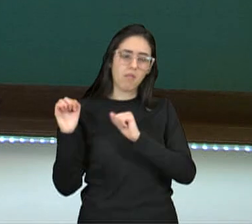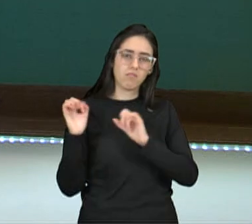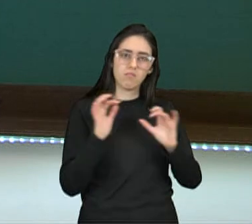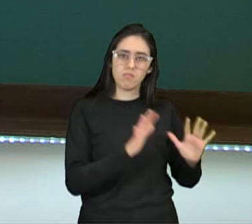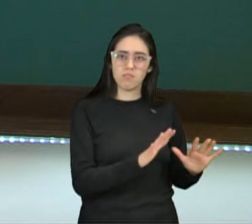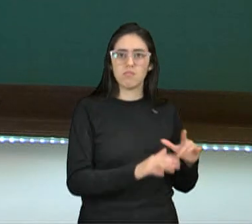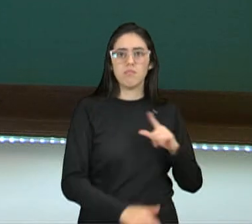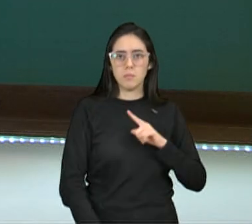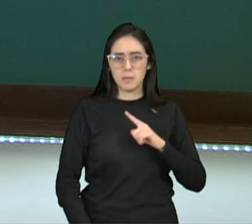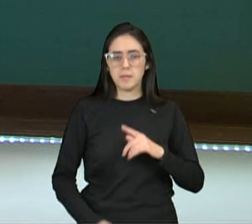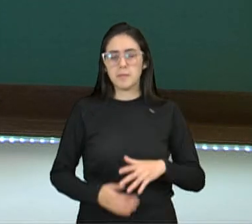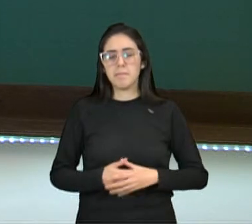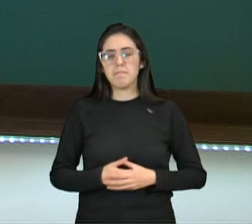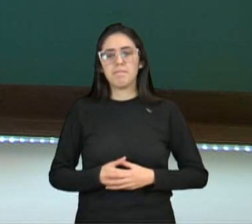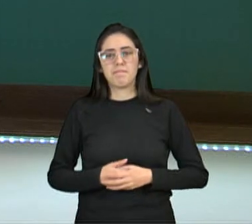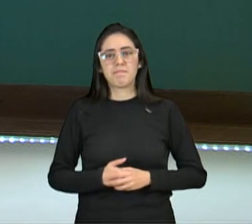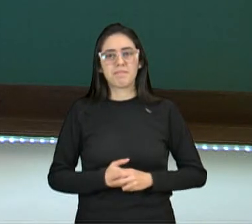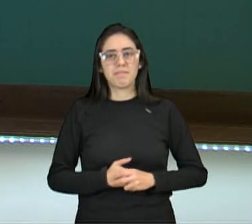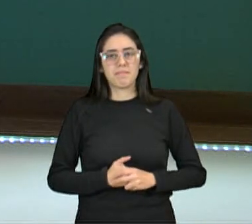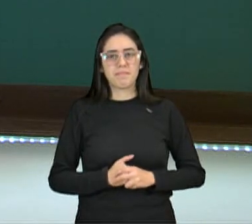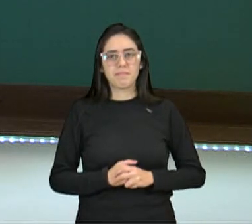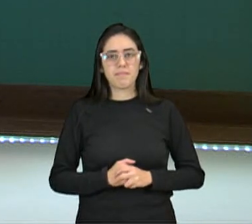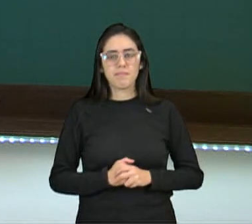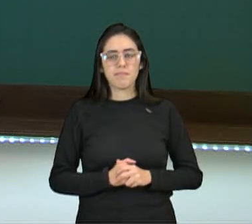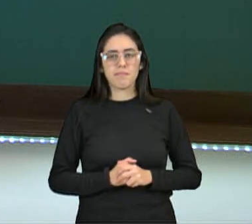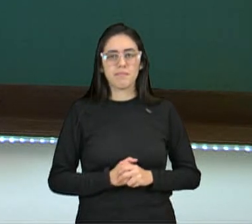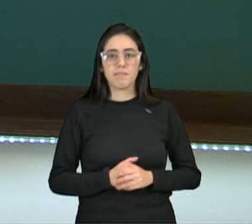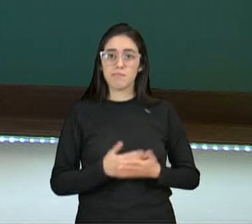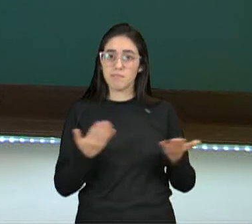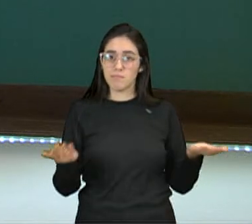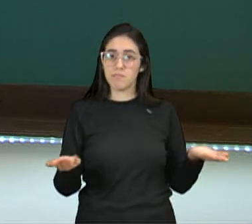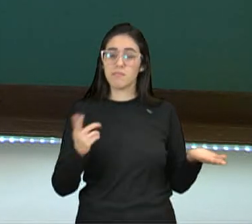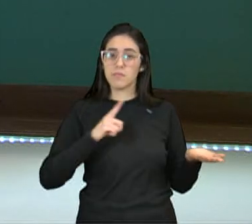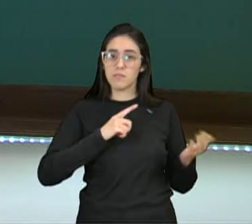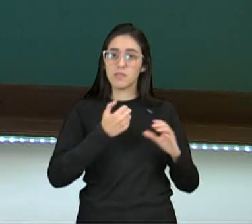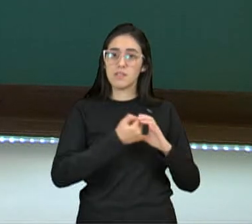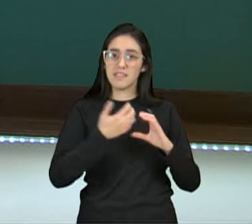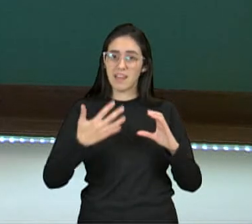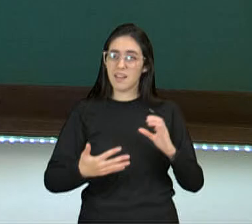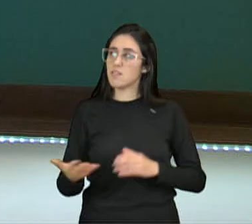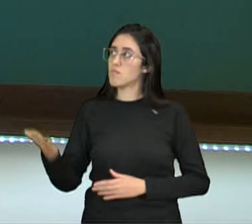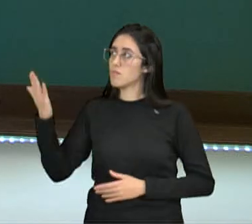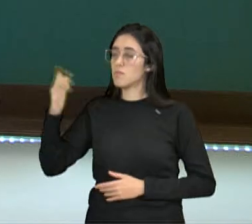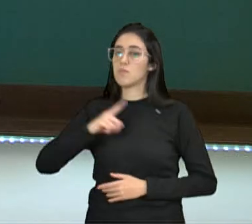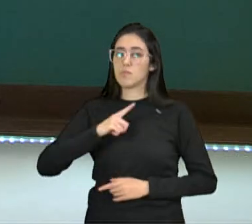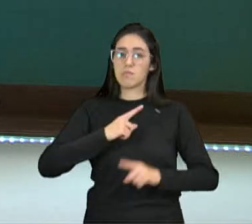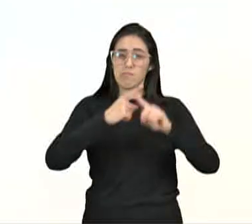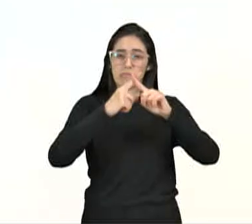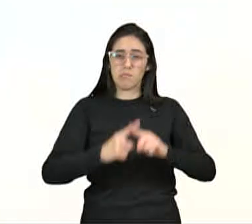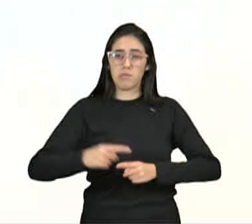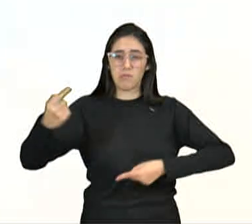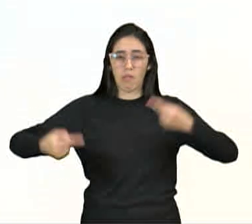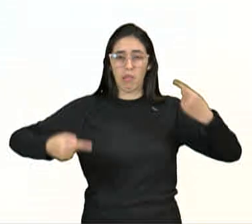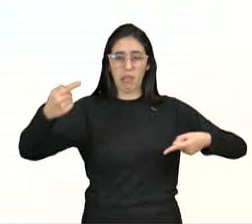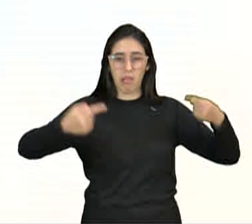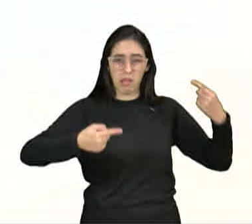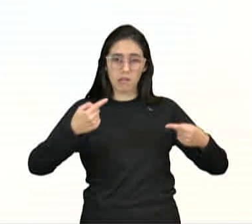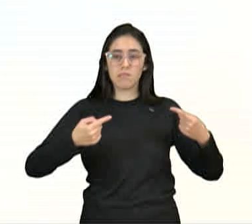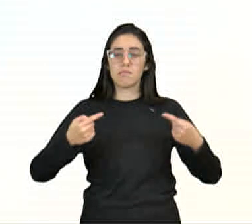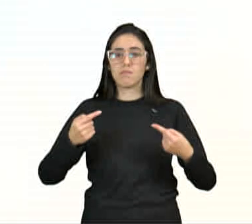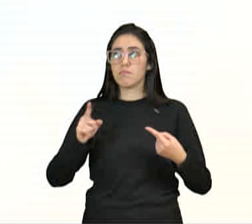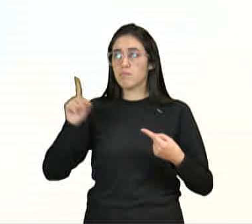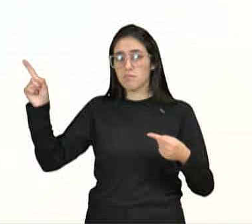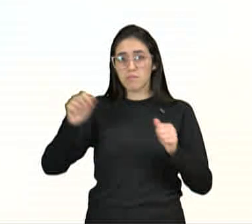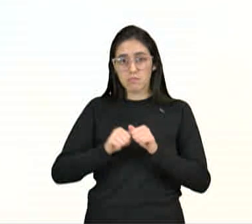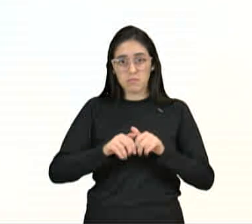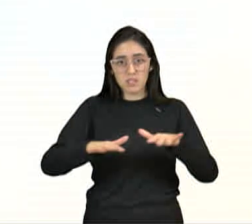era colocado dessa forma. Então, e aí a gente vai ter essa característica ali das disputas territoriais. Essa expansão